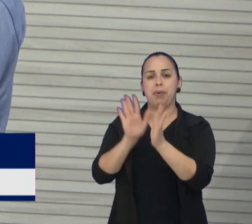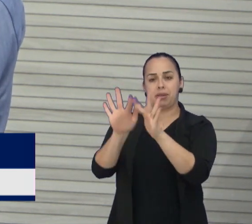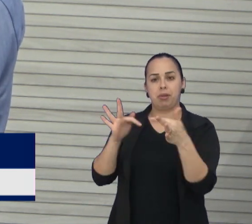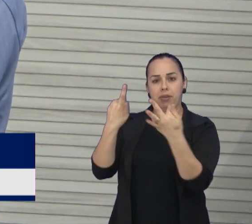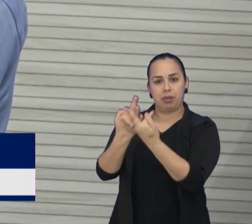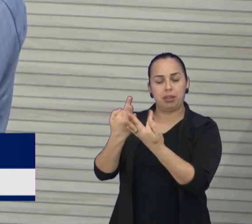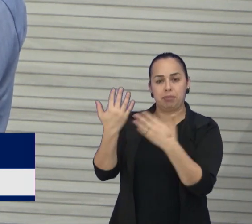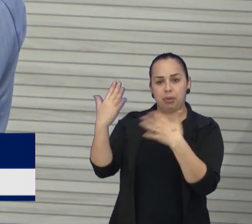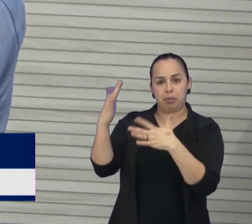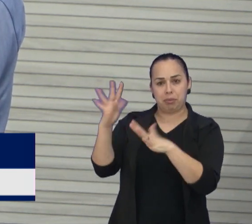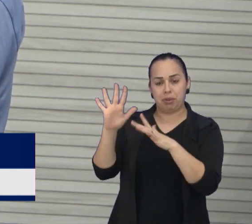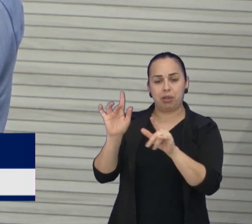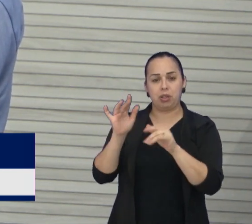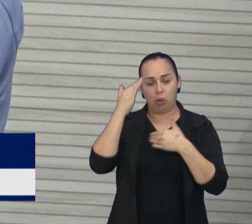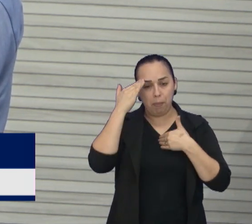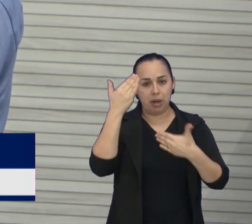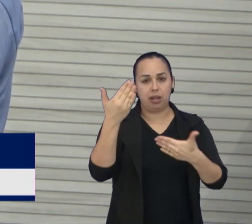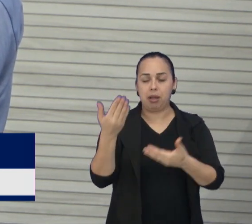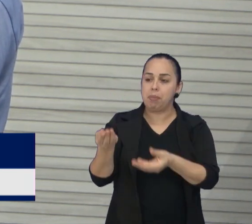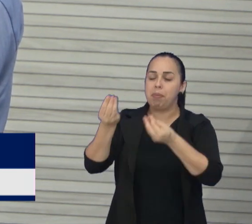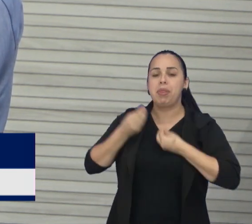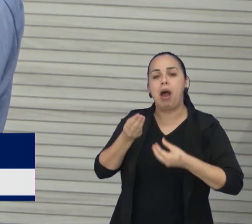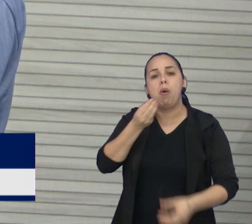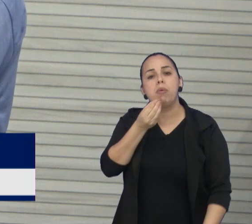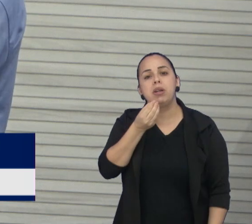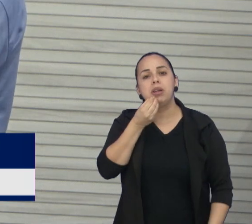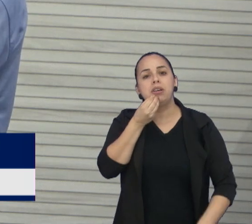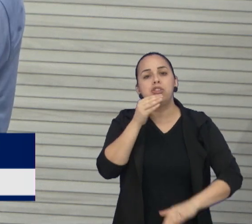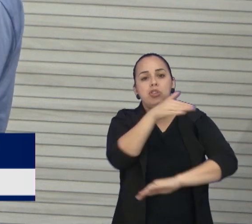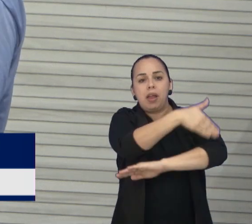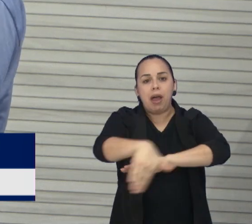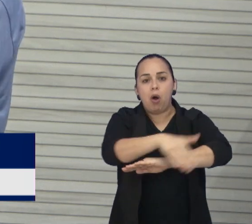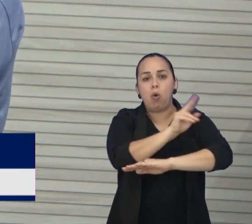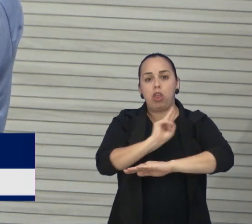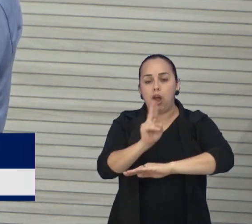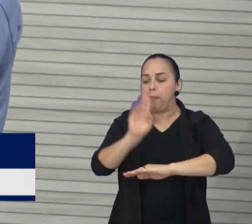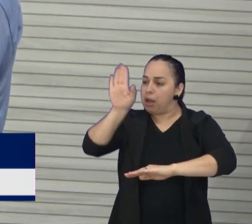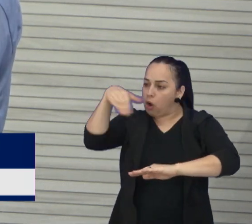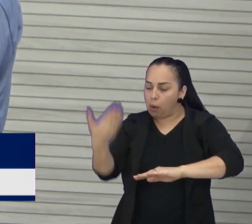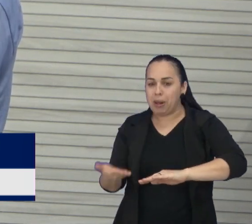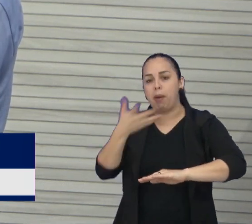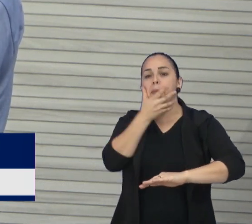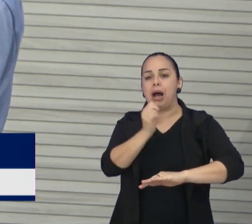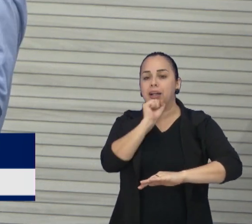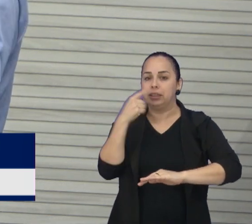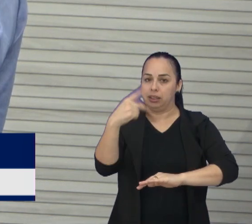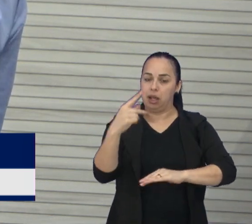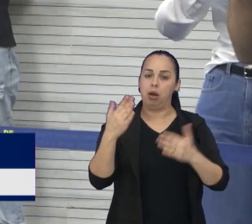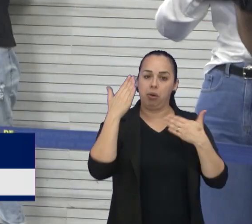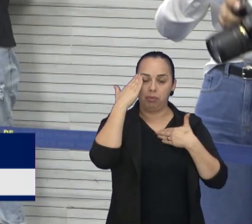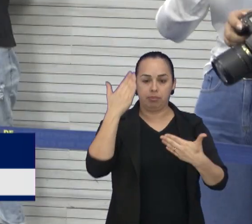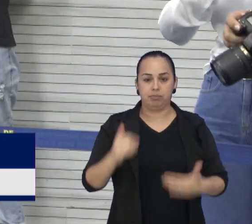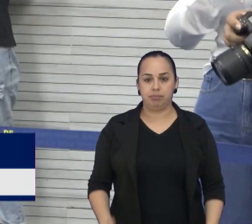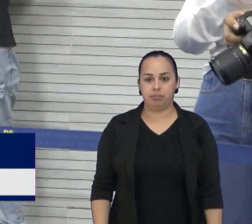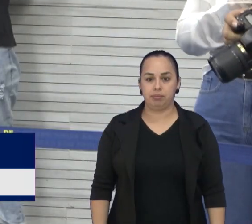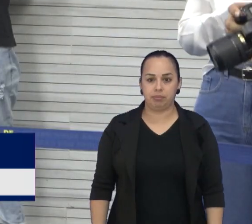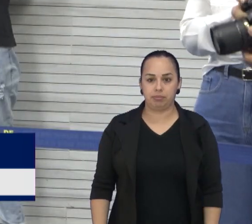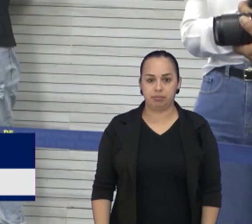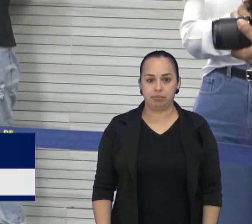aí. E mais uma vez, obrigado pela oportunidade de a gente poder homenagear o seu pai aqui, tá bom?